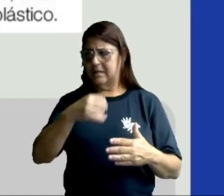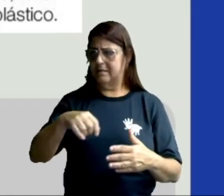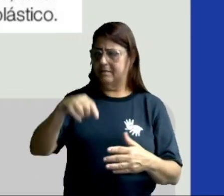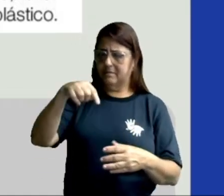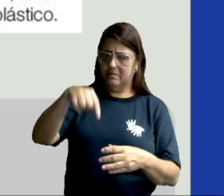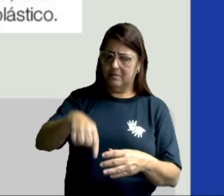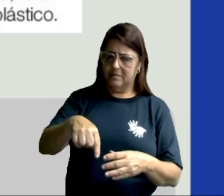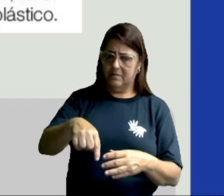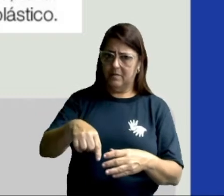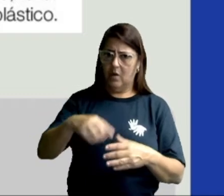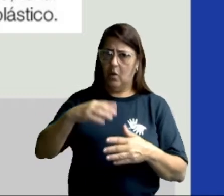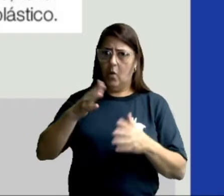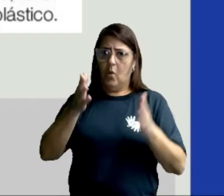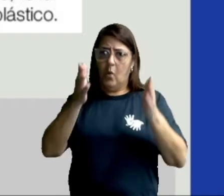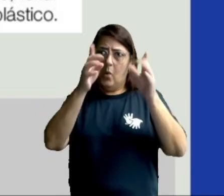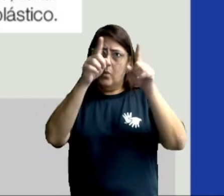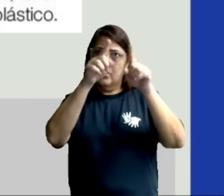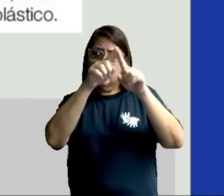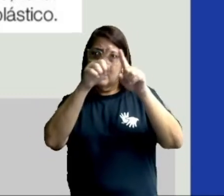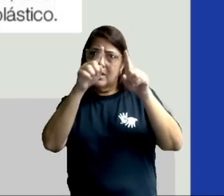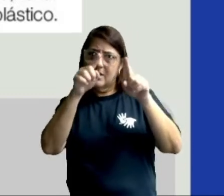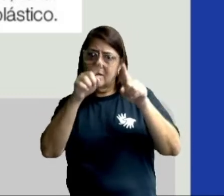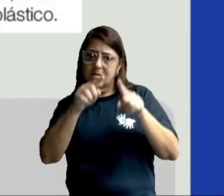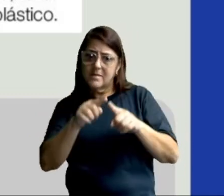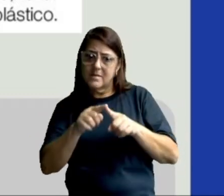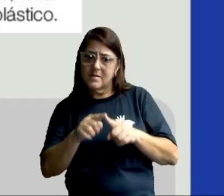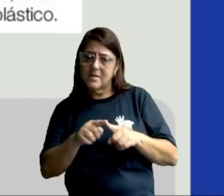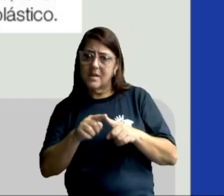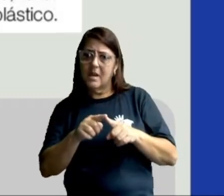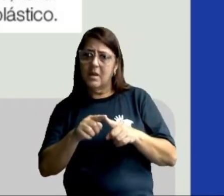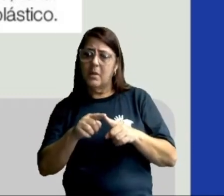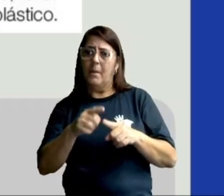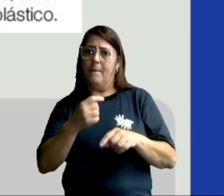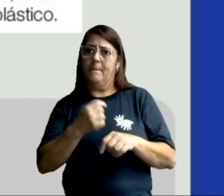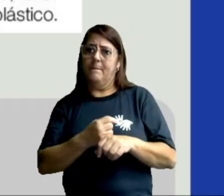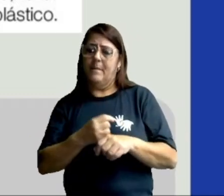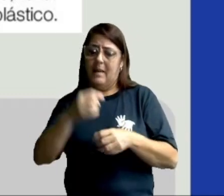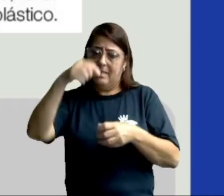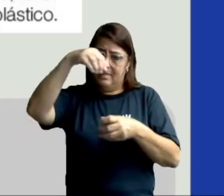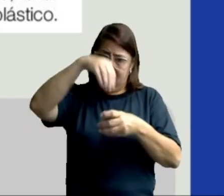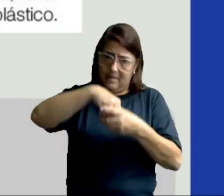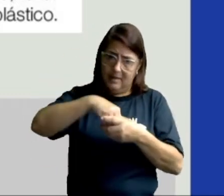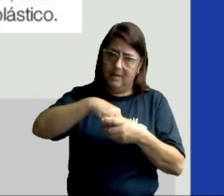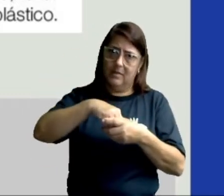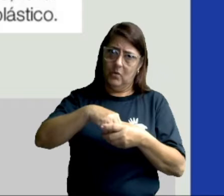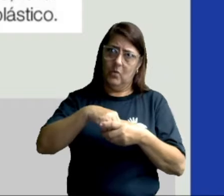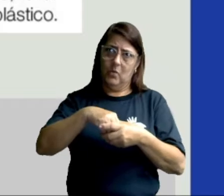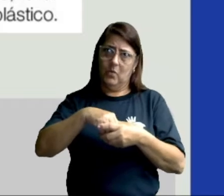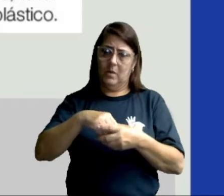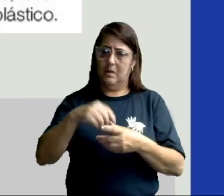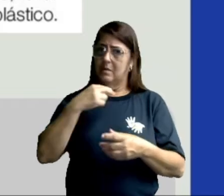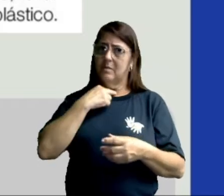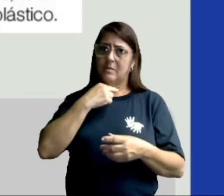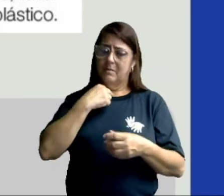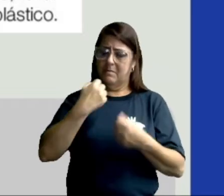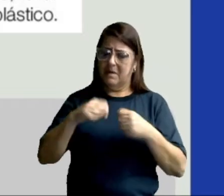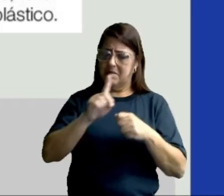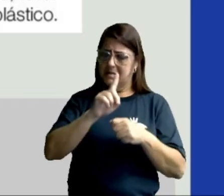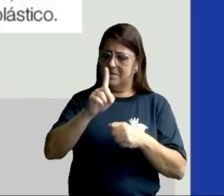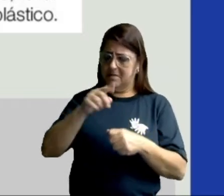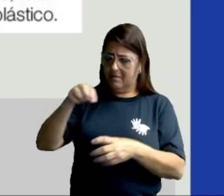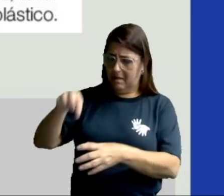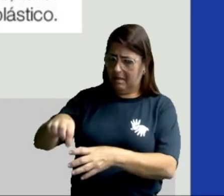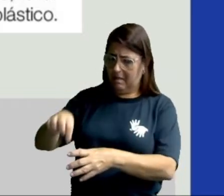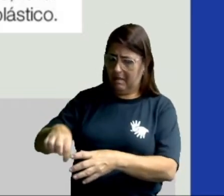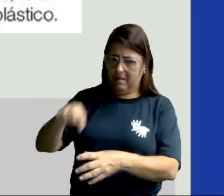tinteiro com corpo feito de metal, né? Mas aí a tinta já está dentro da canetinha. Não precisa mais melar ela lá na tintinha como